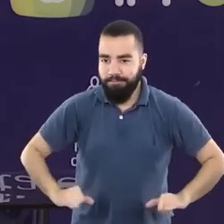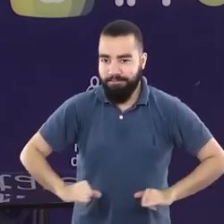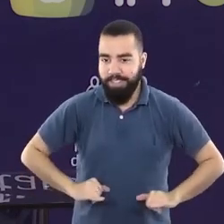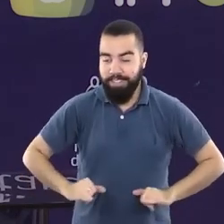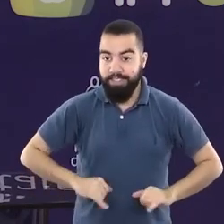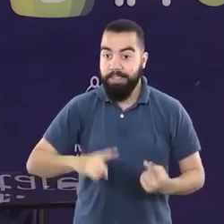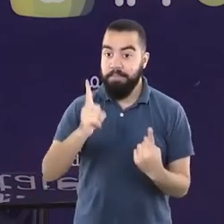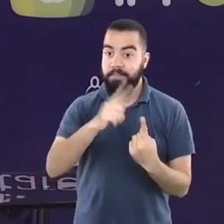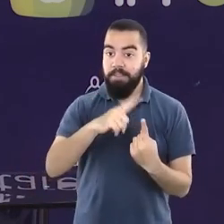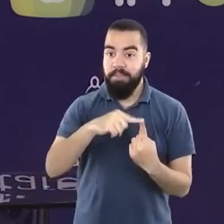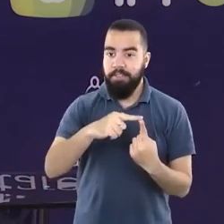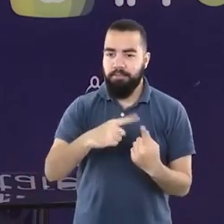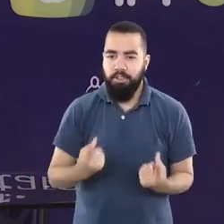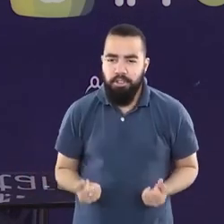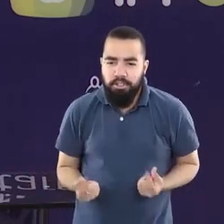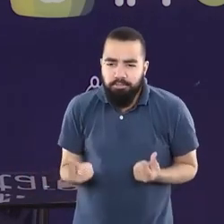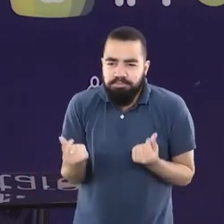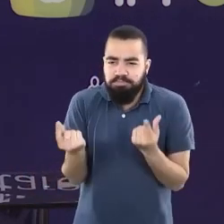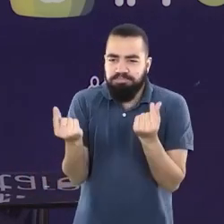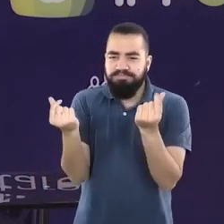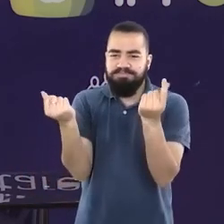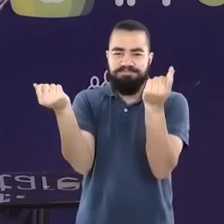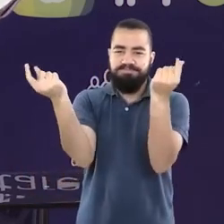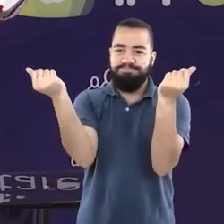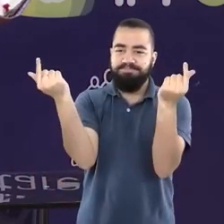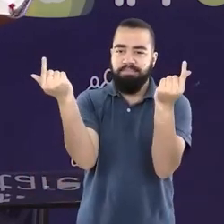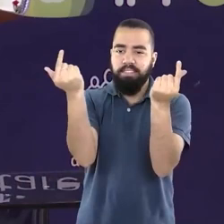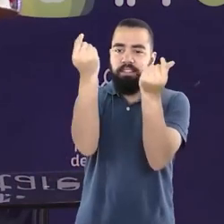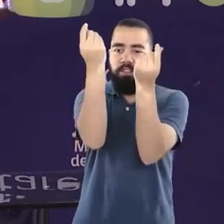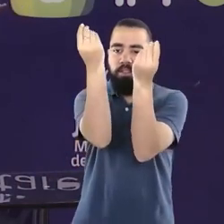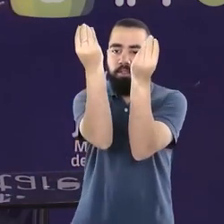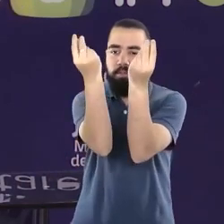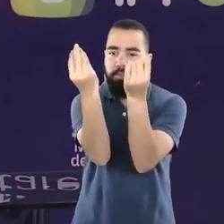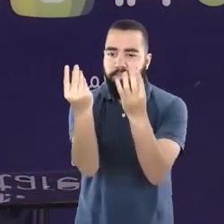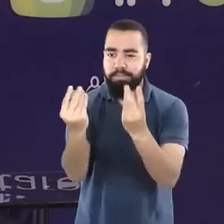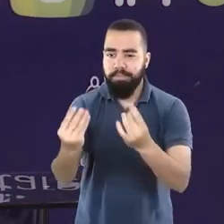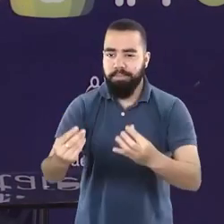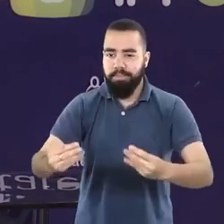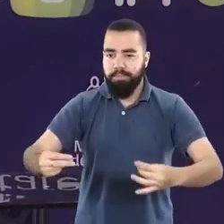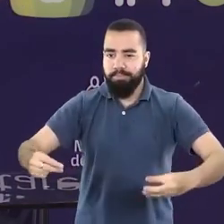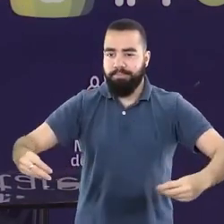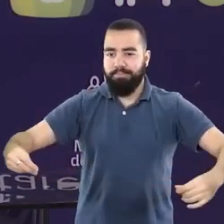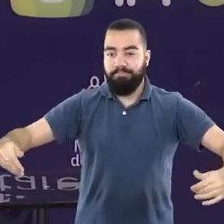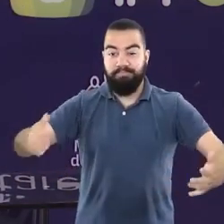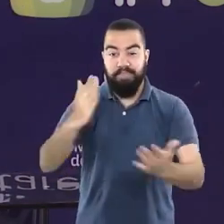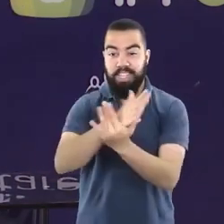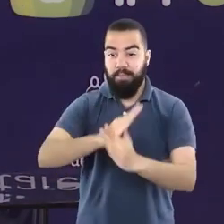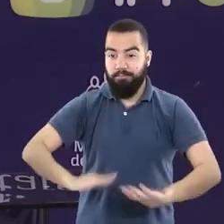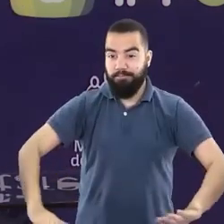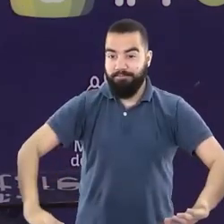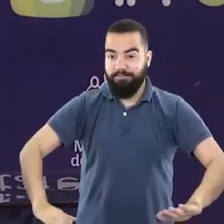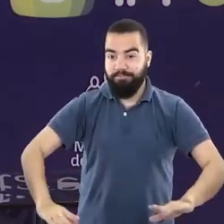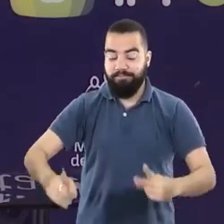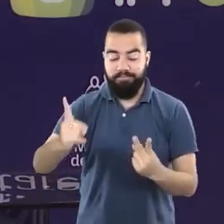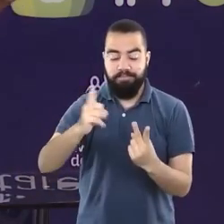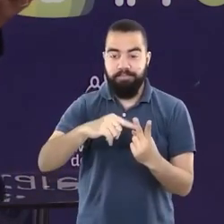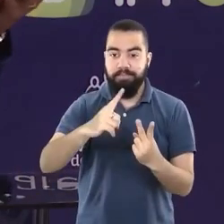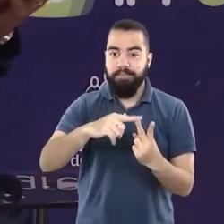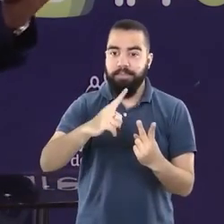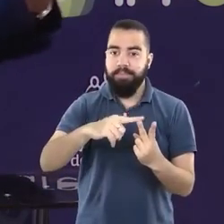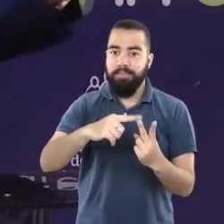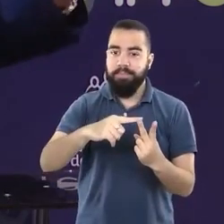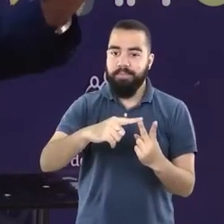bens. Sendo o homem mais rico, decreta falência. Segundo, Jó tem